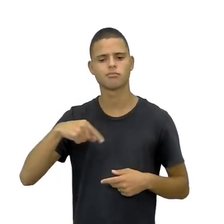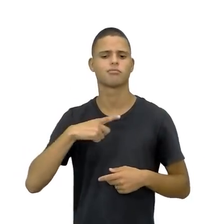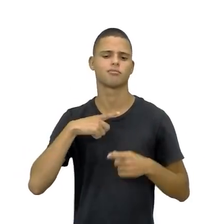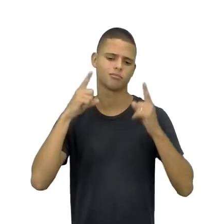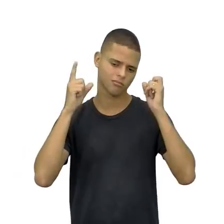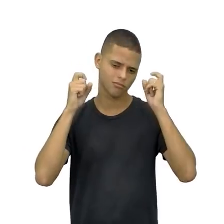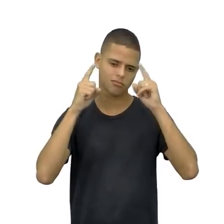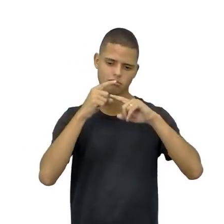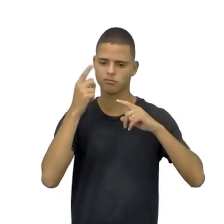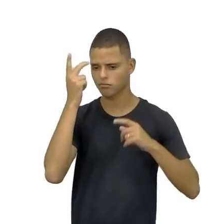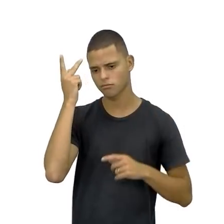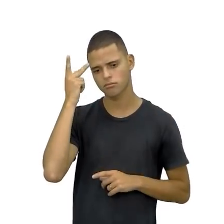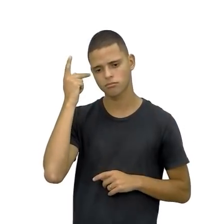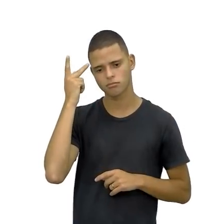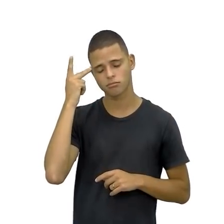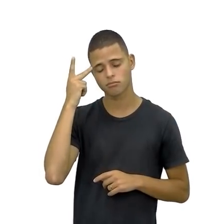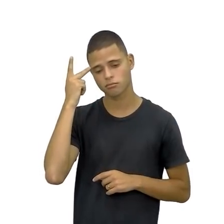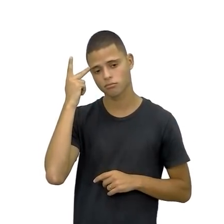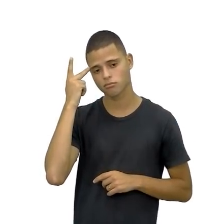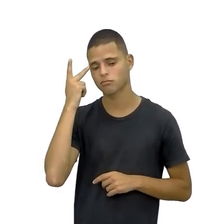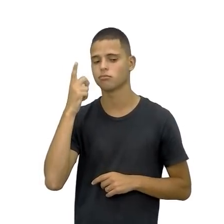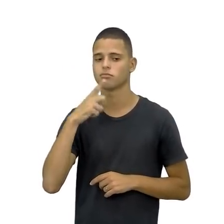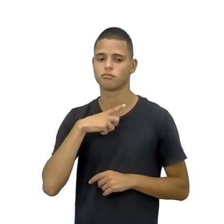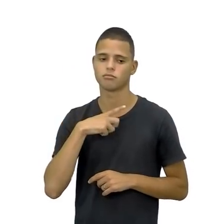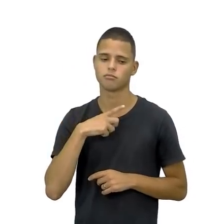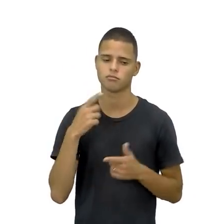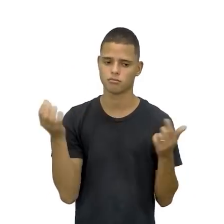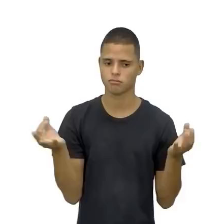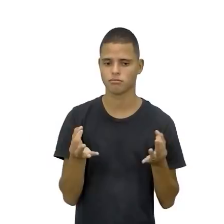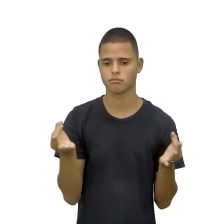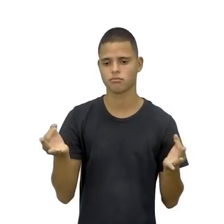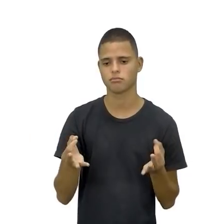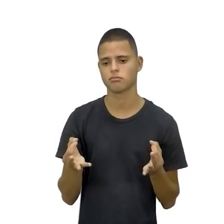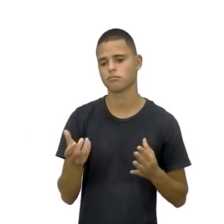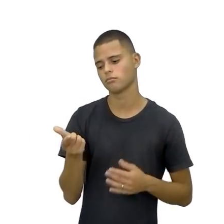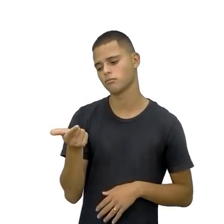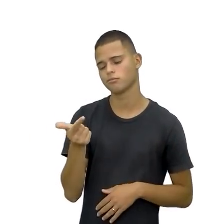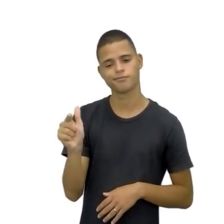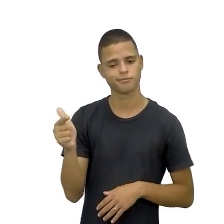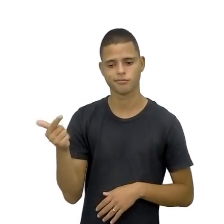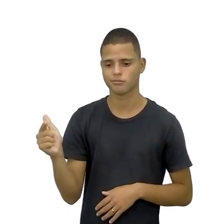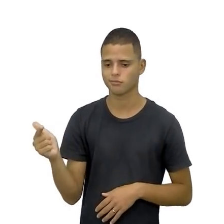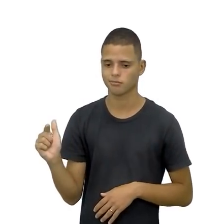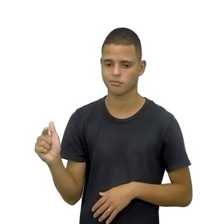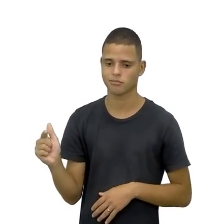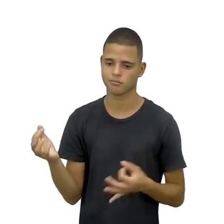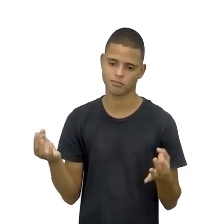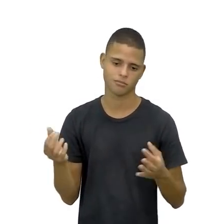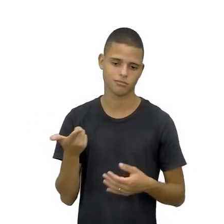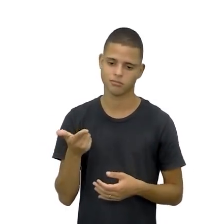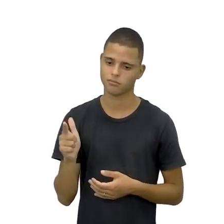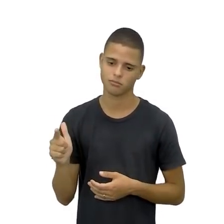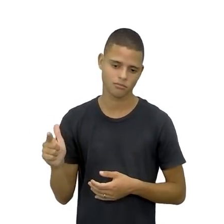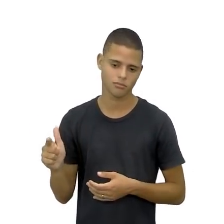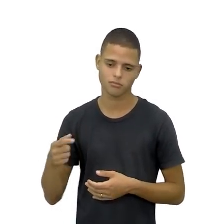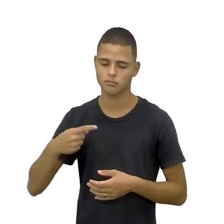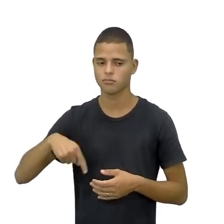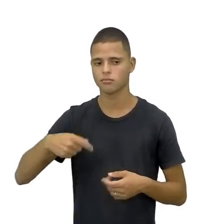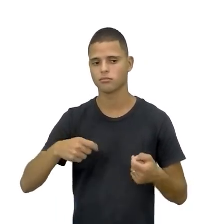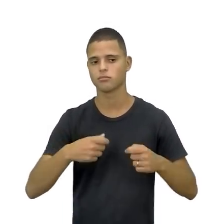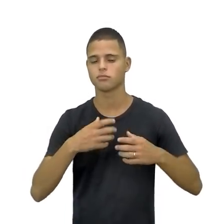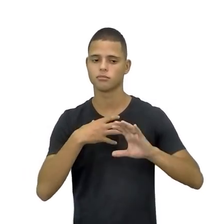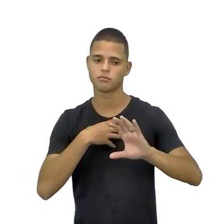certo ponto, né? Então, é muito importante a gente perceber essa ideia da empatia, né, de colocar-se no lugar